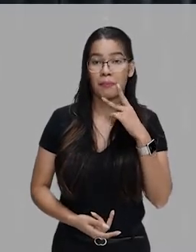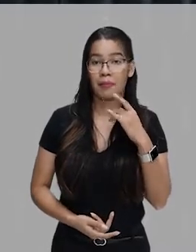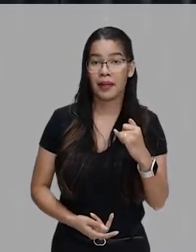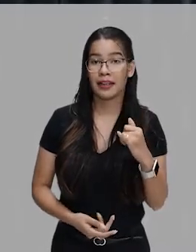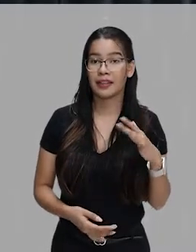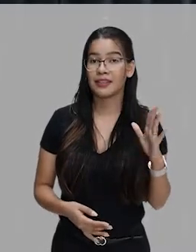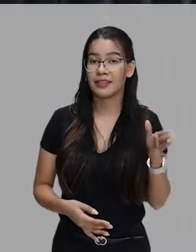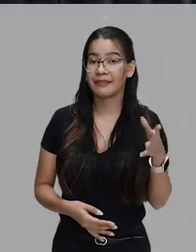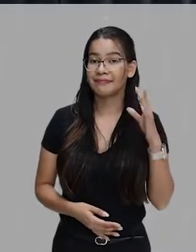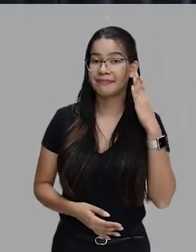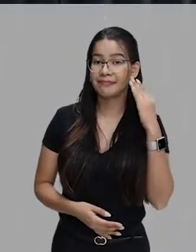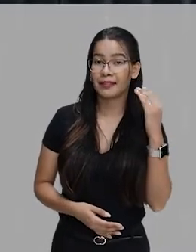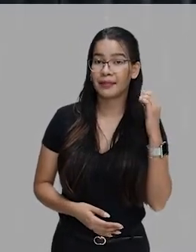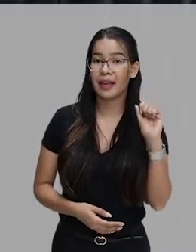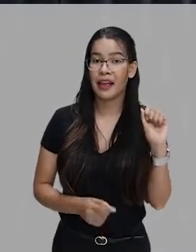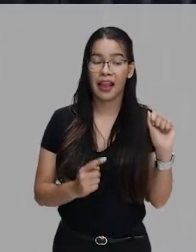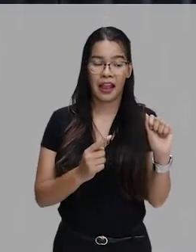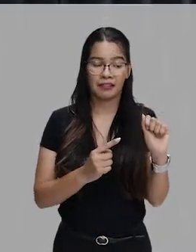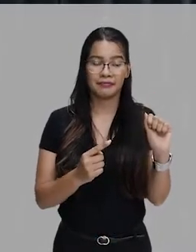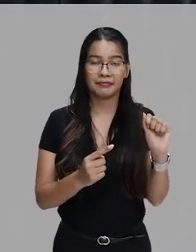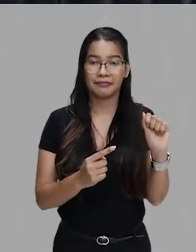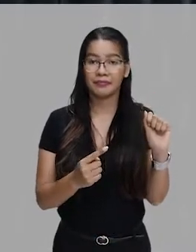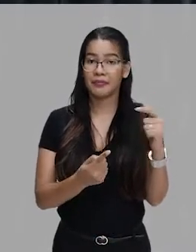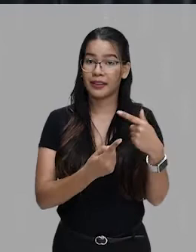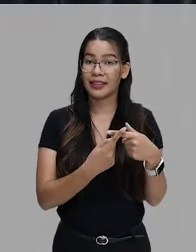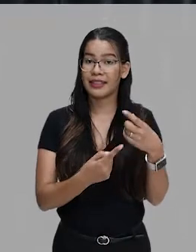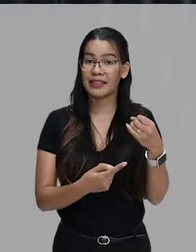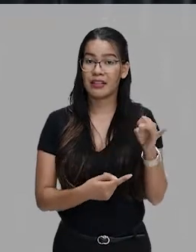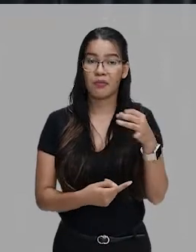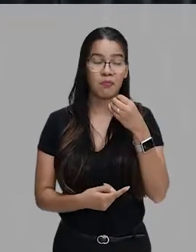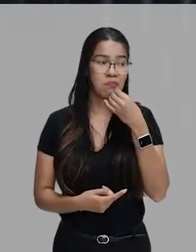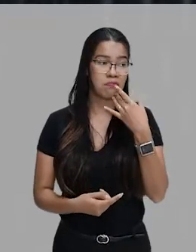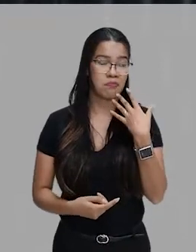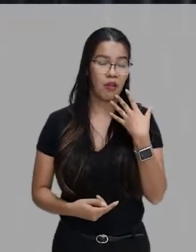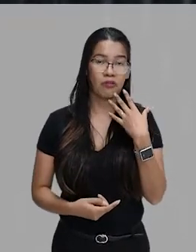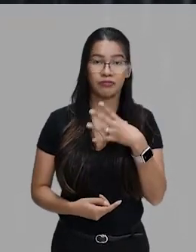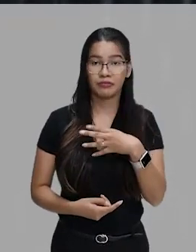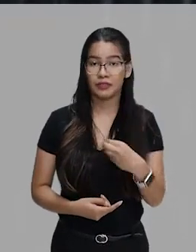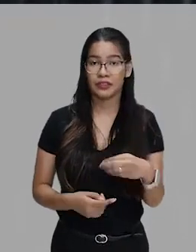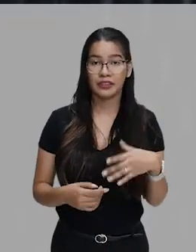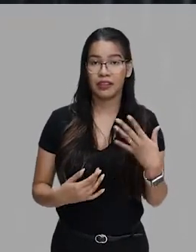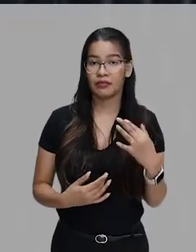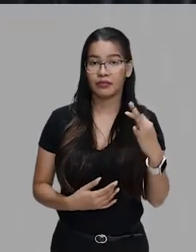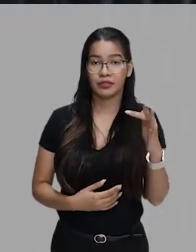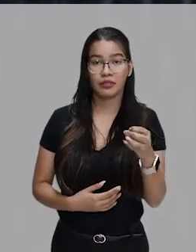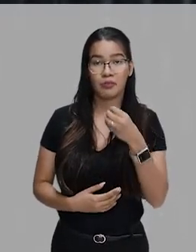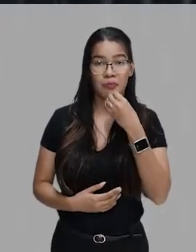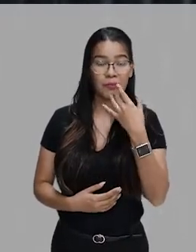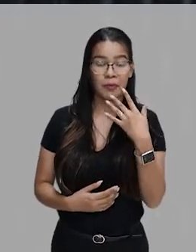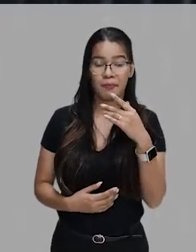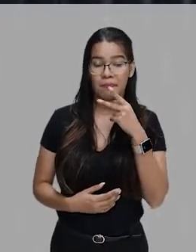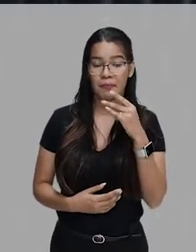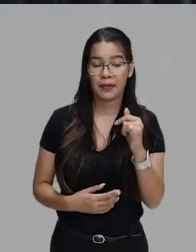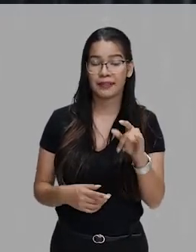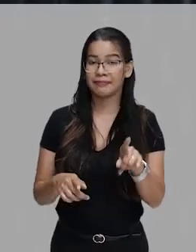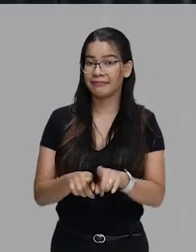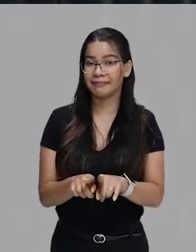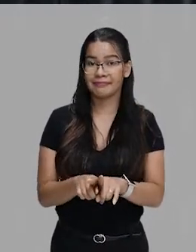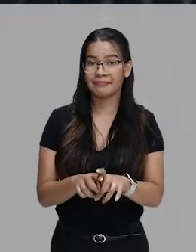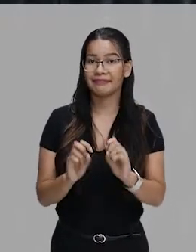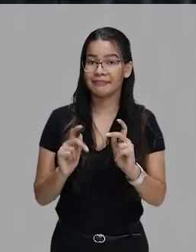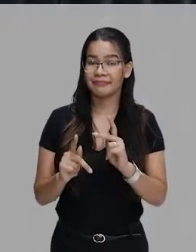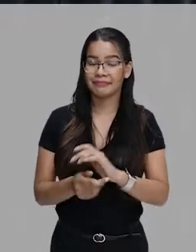A, conclusiva. Por quê? Porque se ele foi um bom filho, conclui-se que ele será um bom pai, tá? Próxima